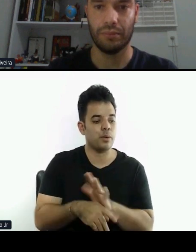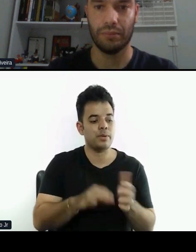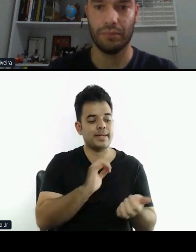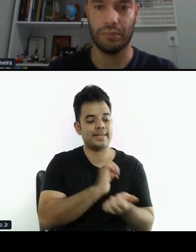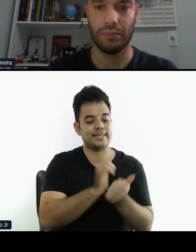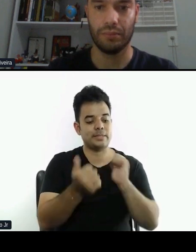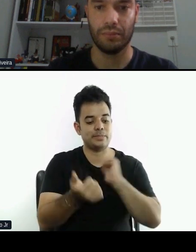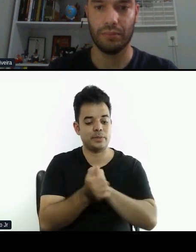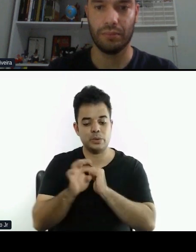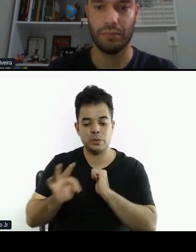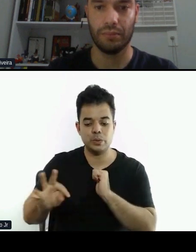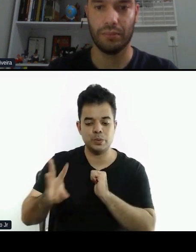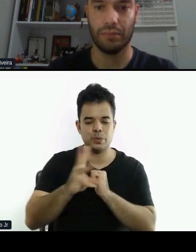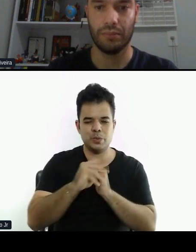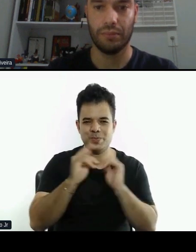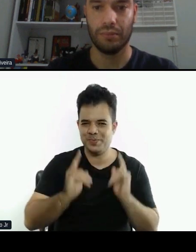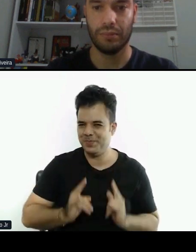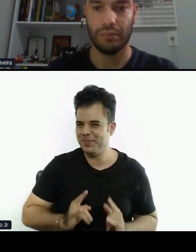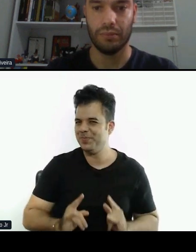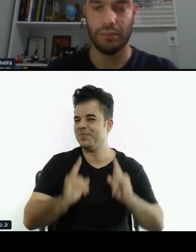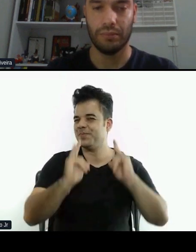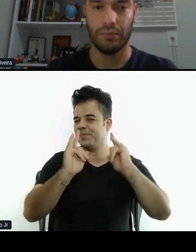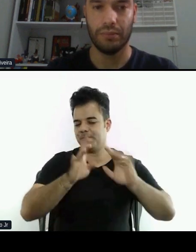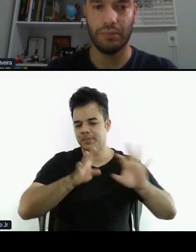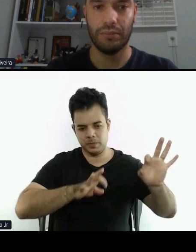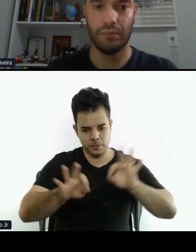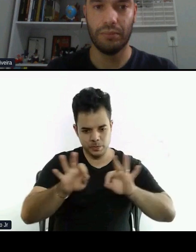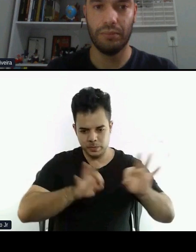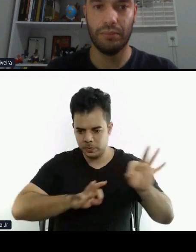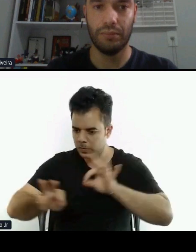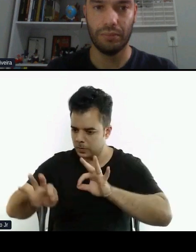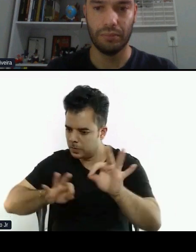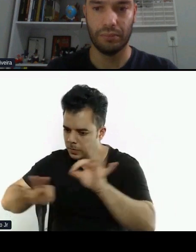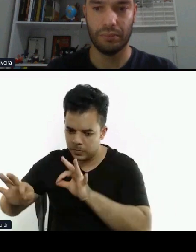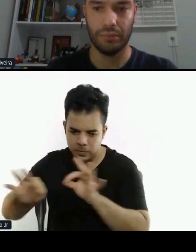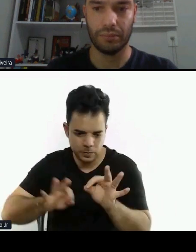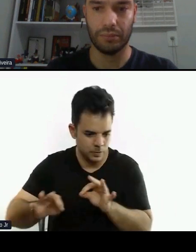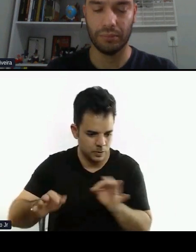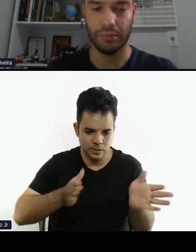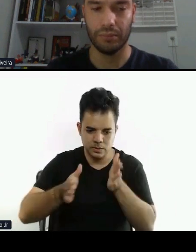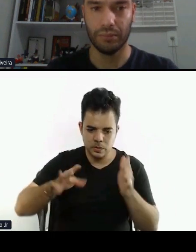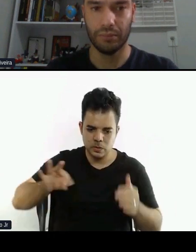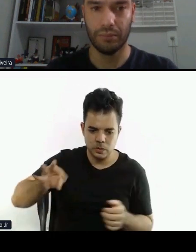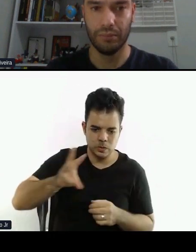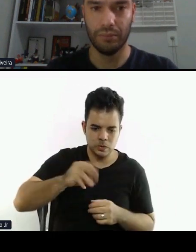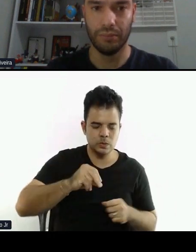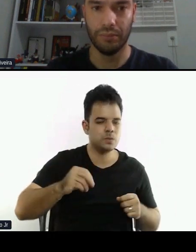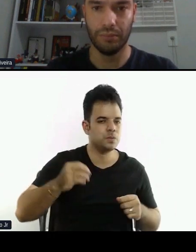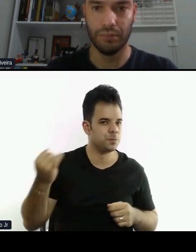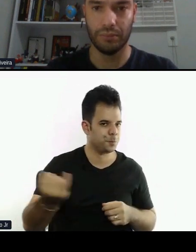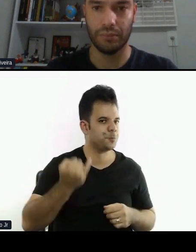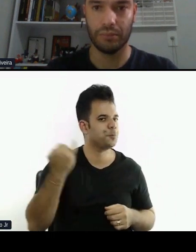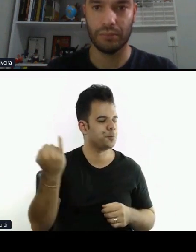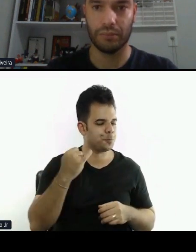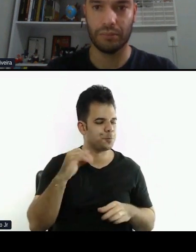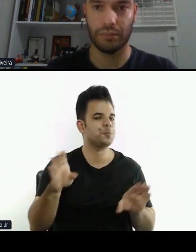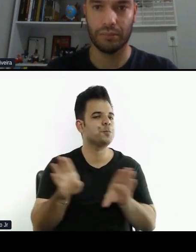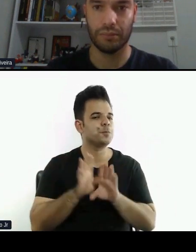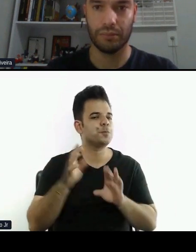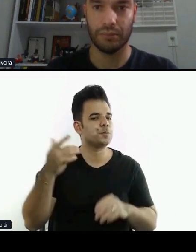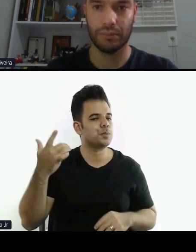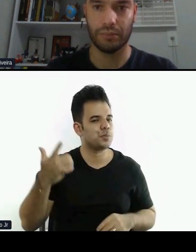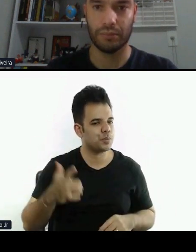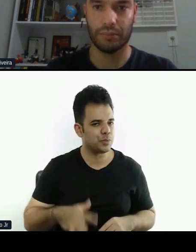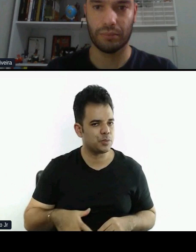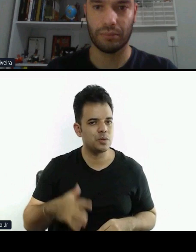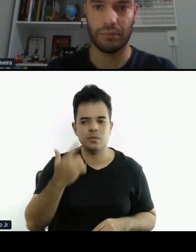todo o nosso prédio, nossa organização, né, para essas pessoas. E também eu vejo muito com essa parte de a gente